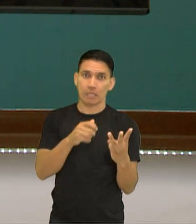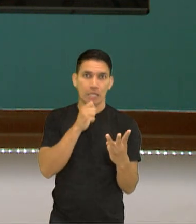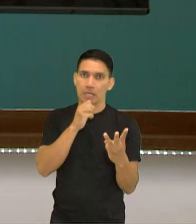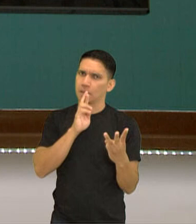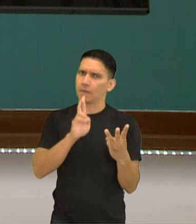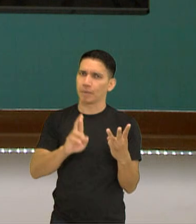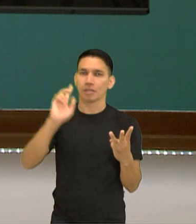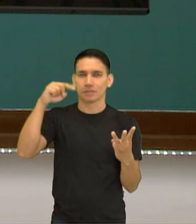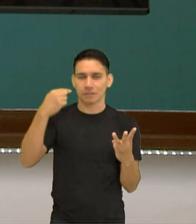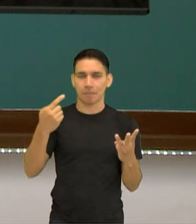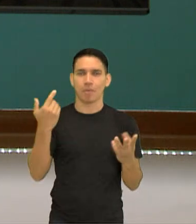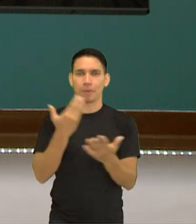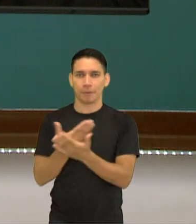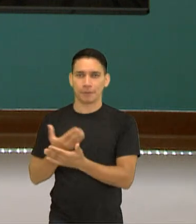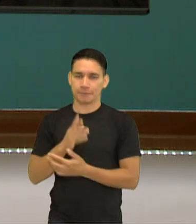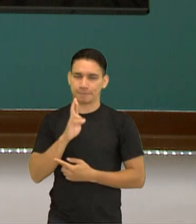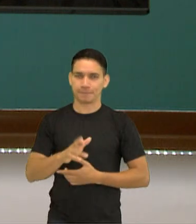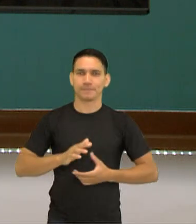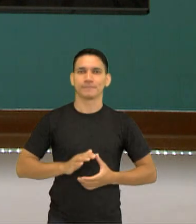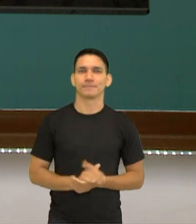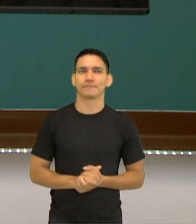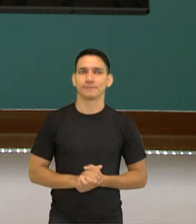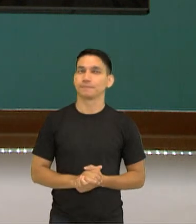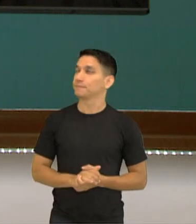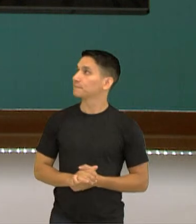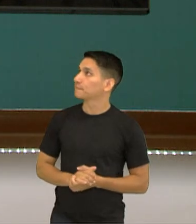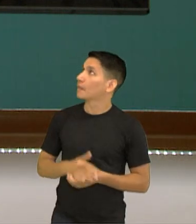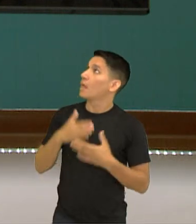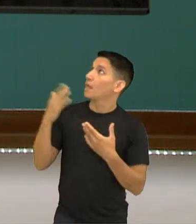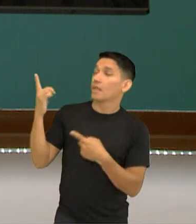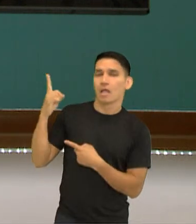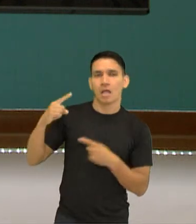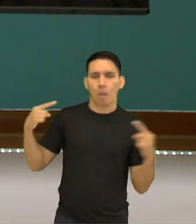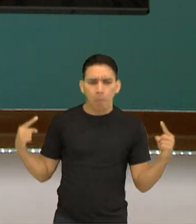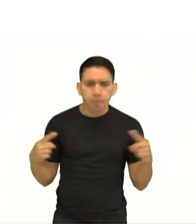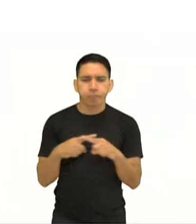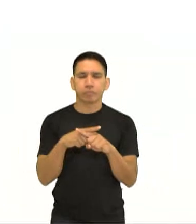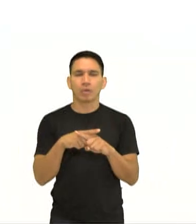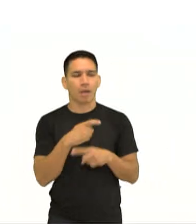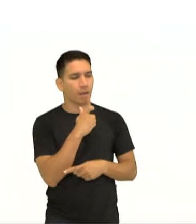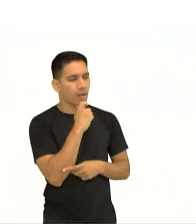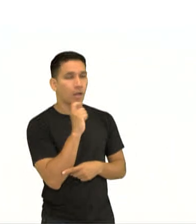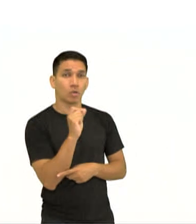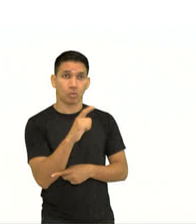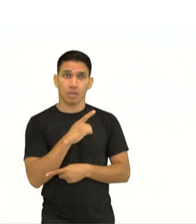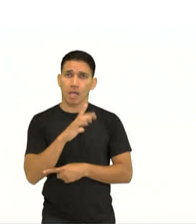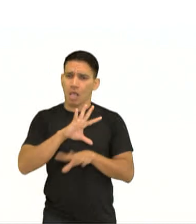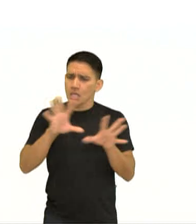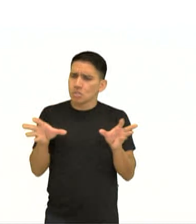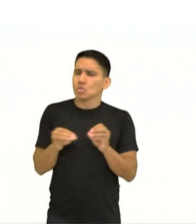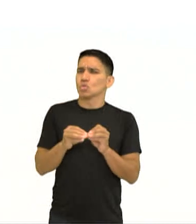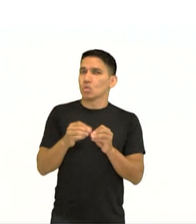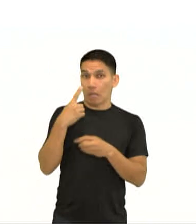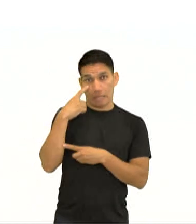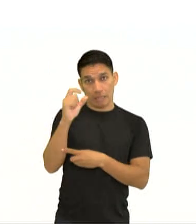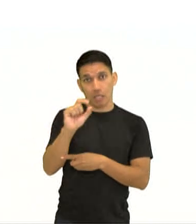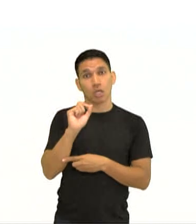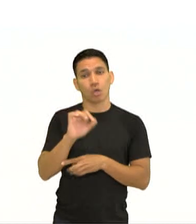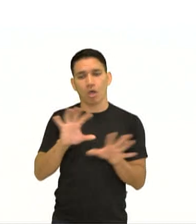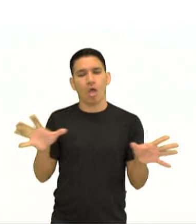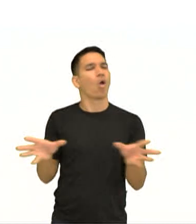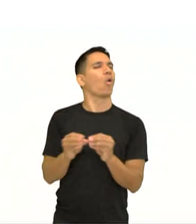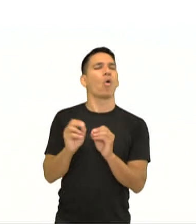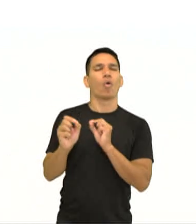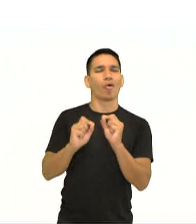responda depois da aula. Bom, então esse dualismo platônico, temos aqui um resuminho interessante, uma